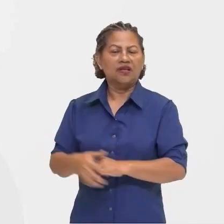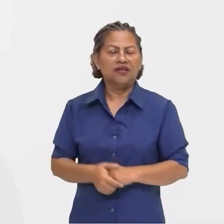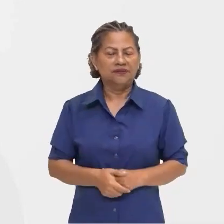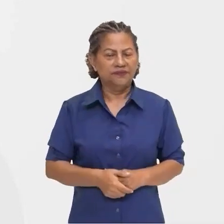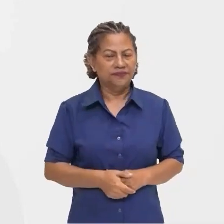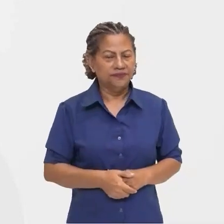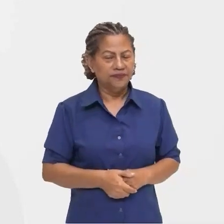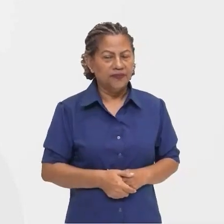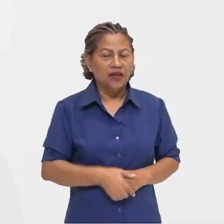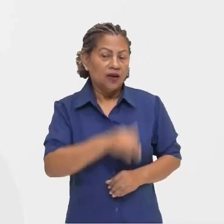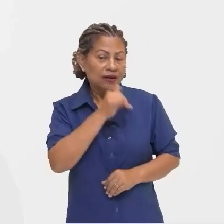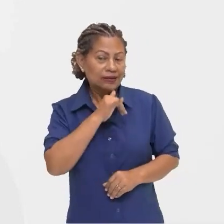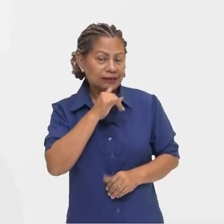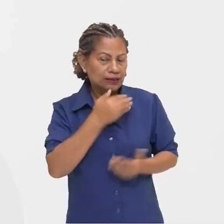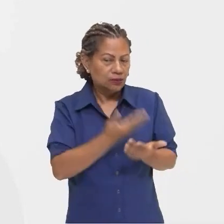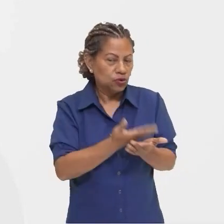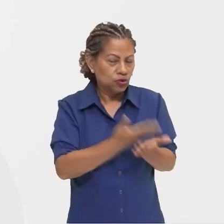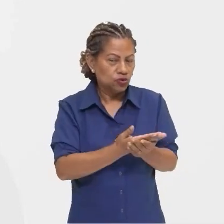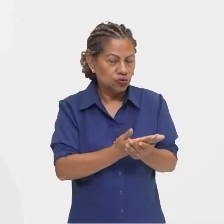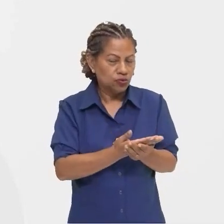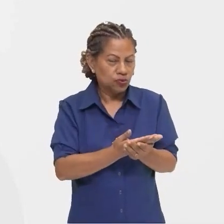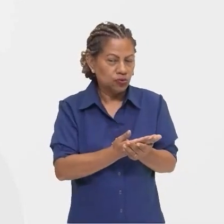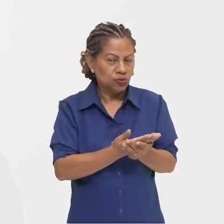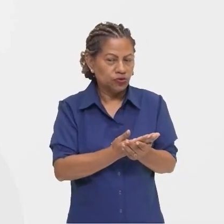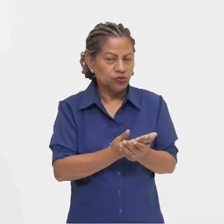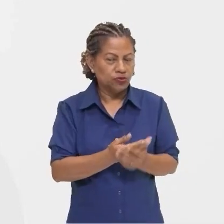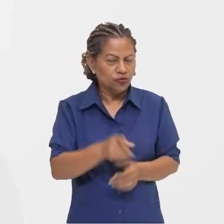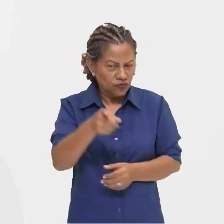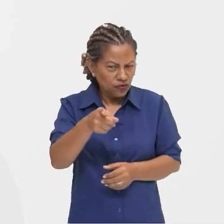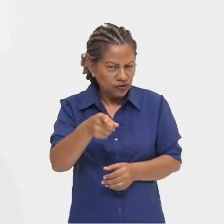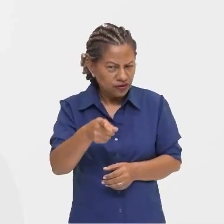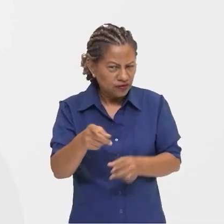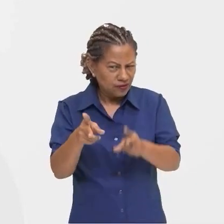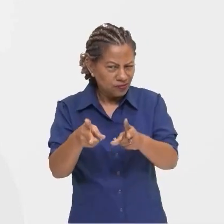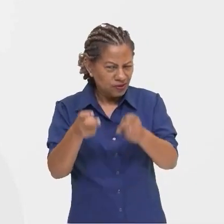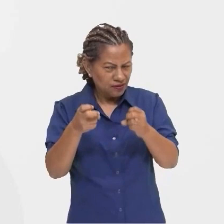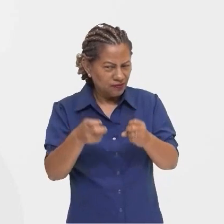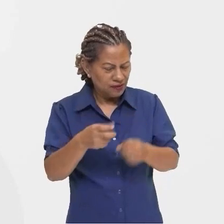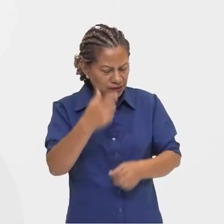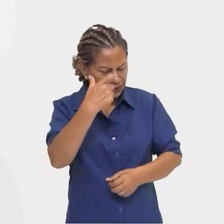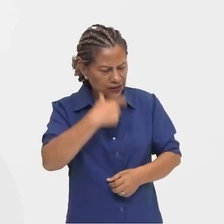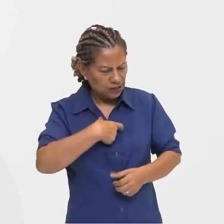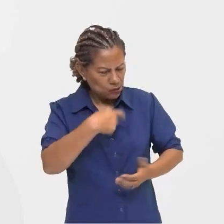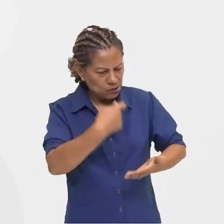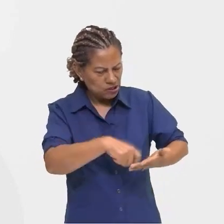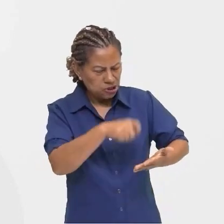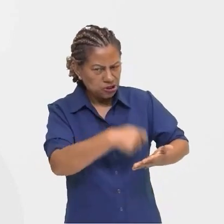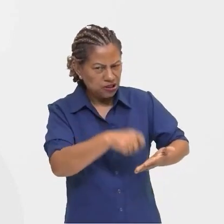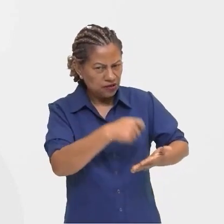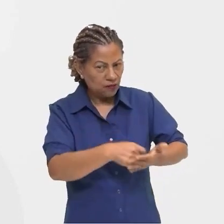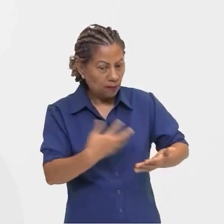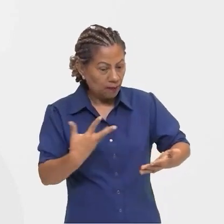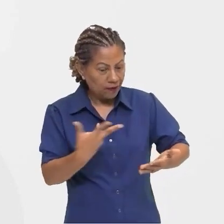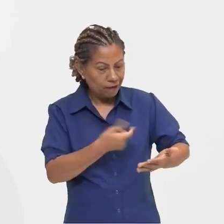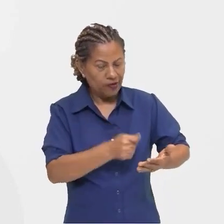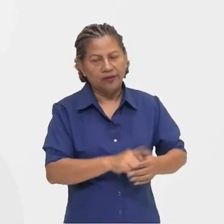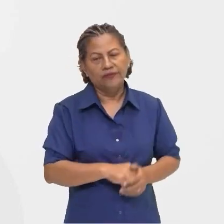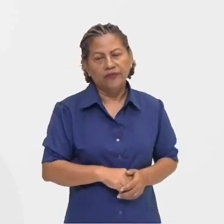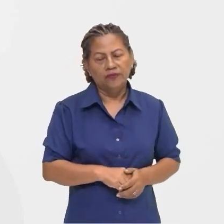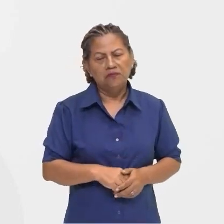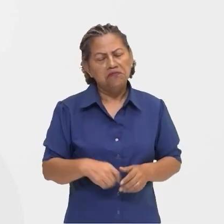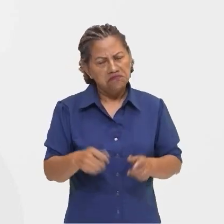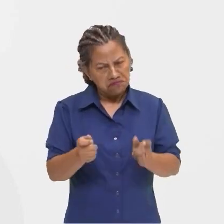dos estudos, você vai observar, eu escrevo bem, ou eu sou bom em cálculos, ou ainda, eu